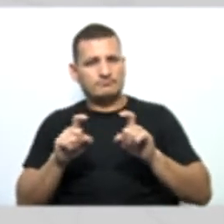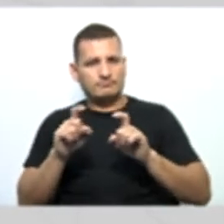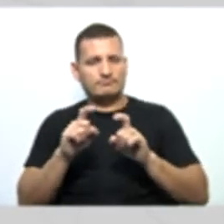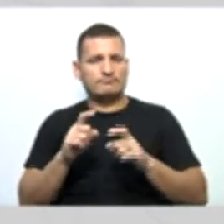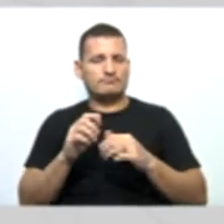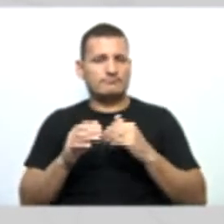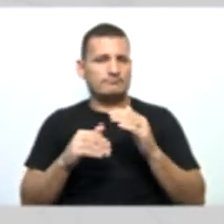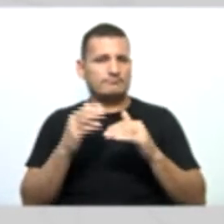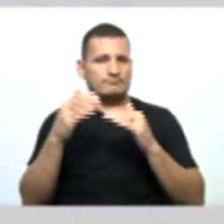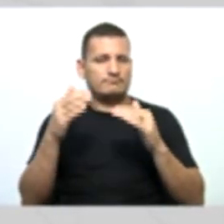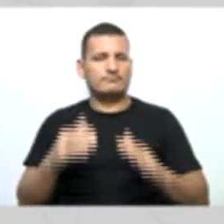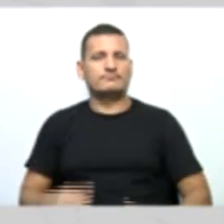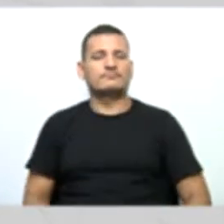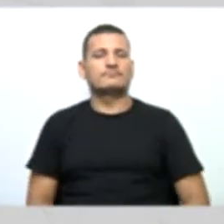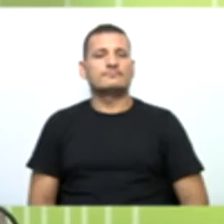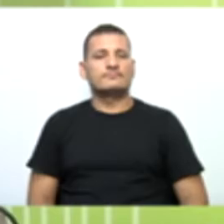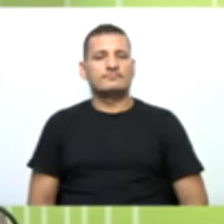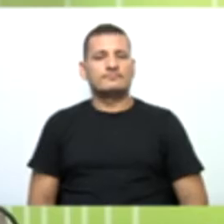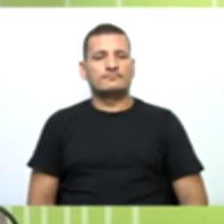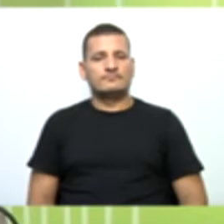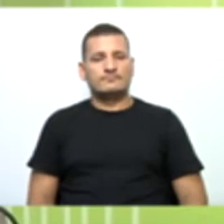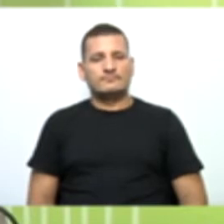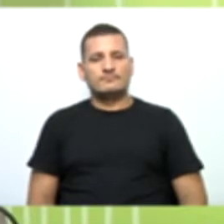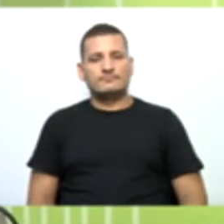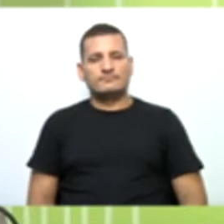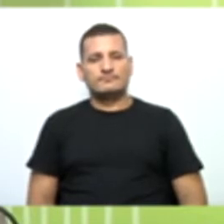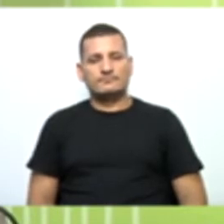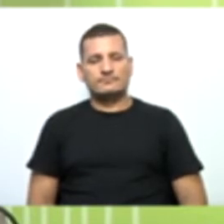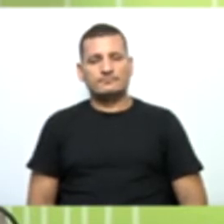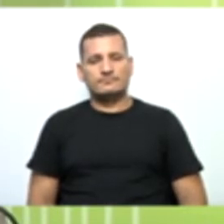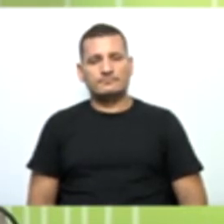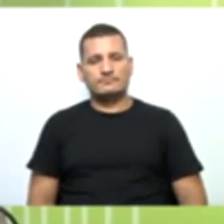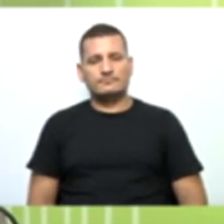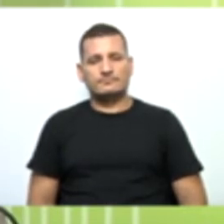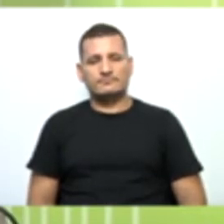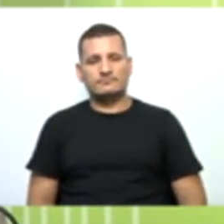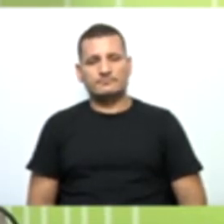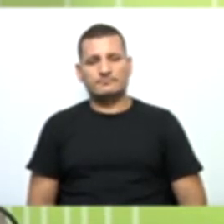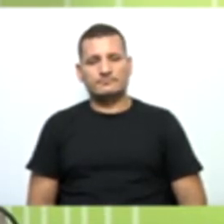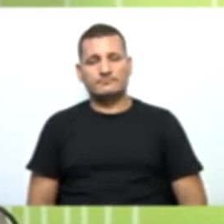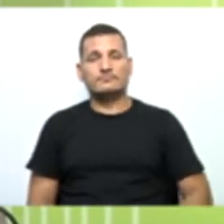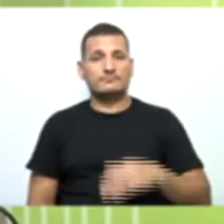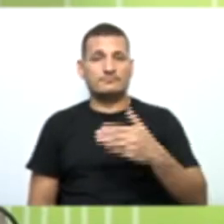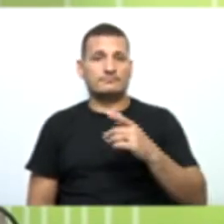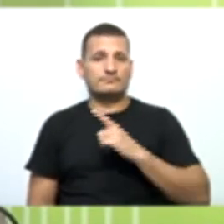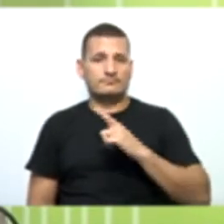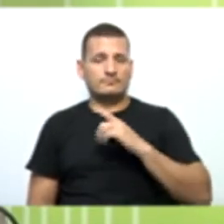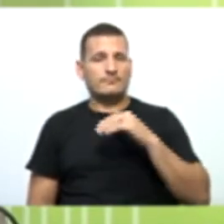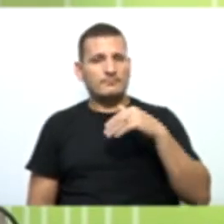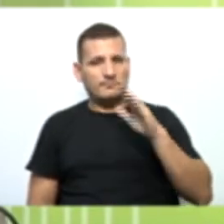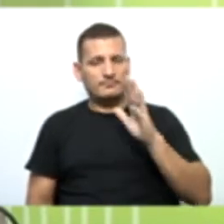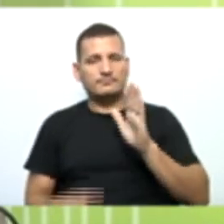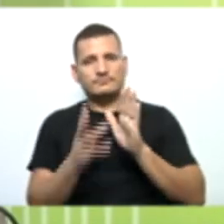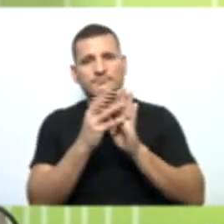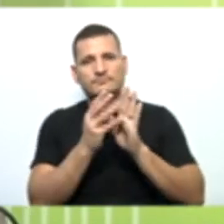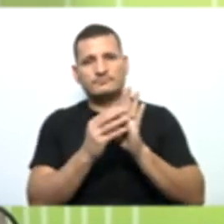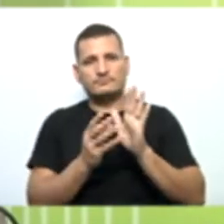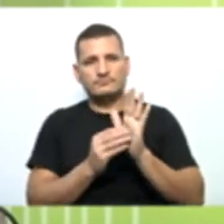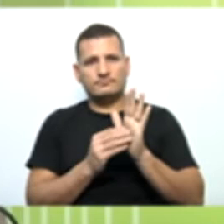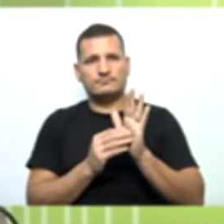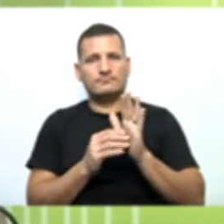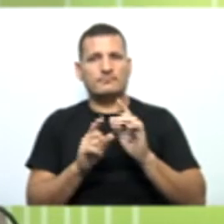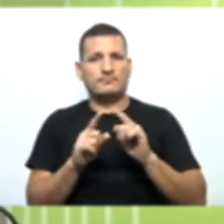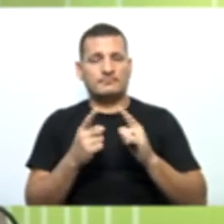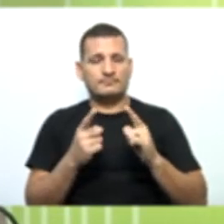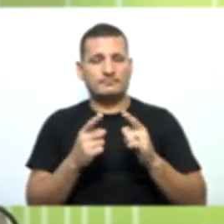desenvolve. Vou fazer o seguinte, tem um pouco mais de conteúdo que eu vou passar para vocês, mas o que nós vamos